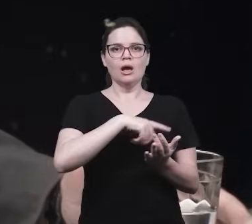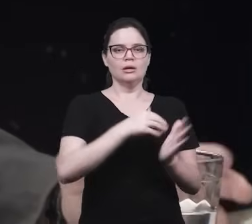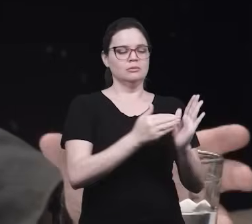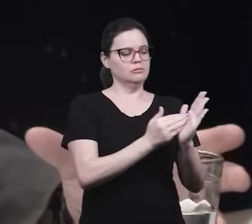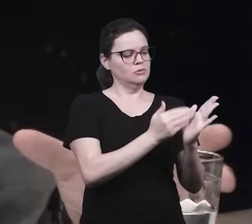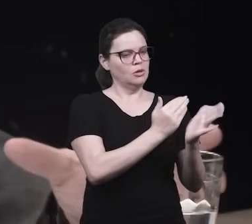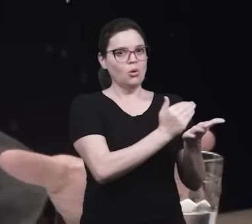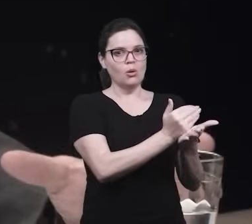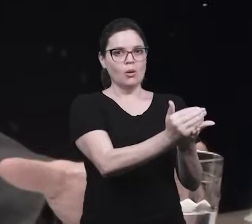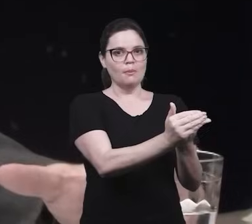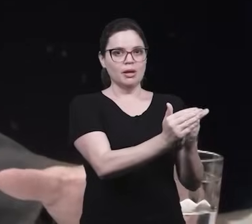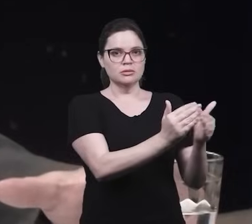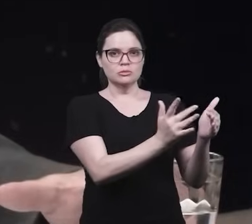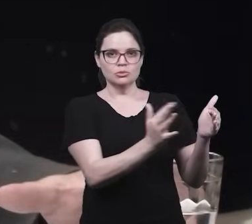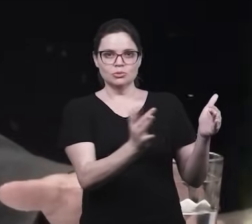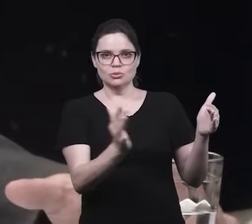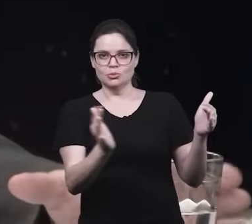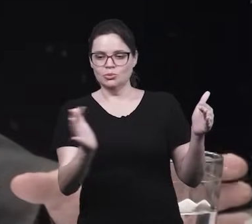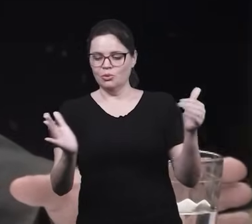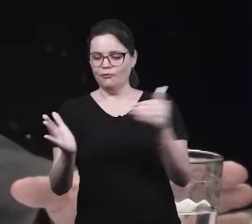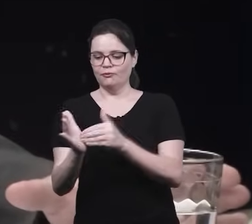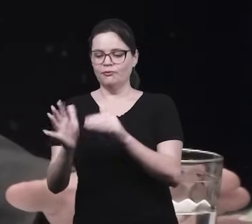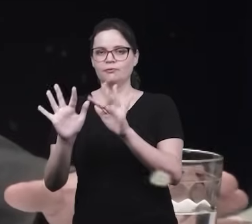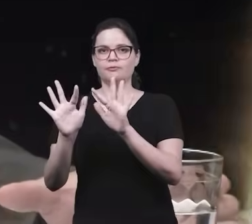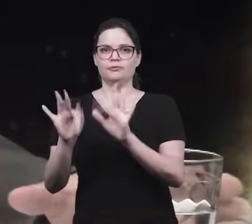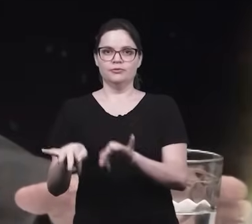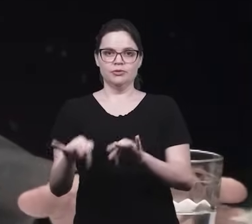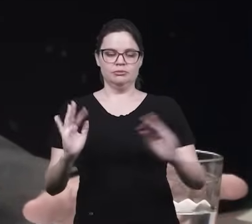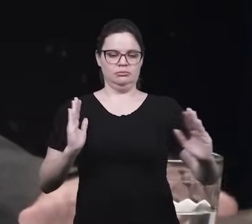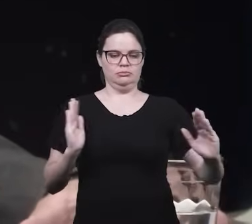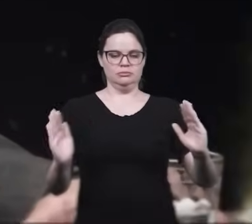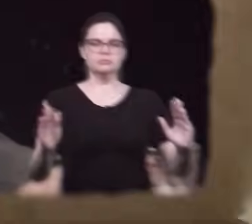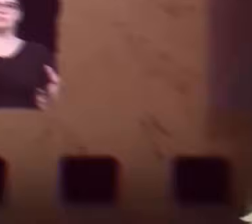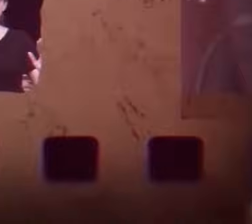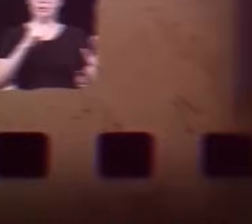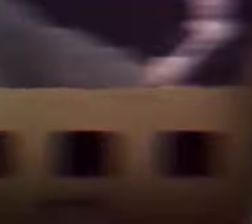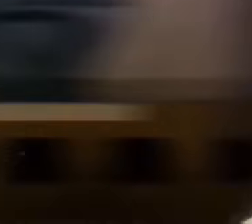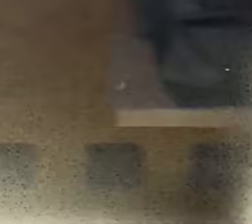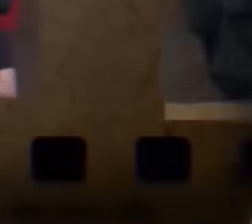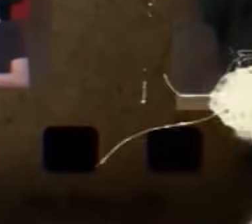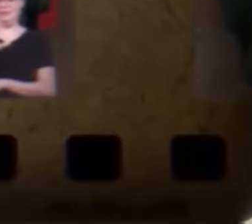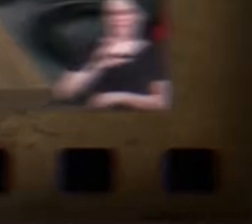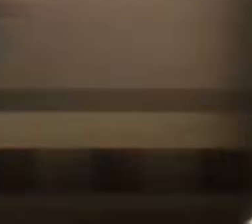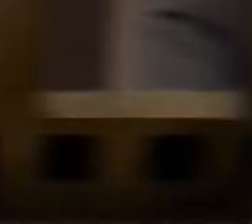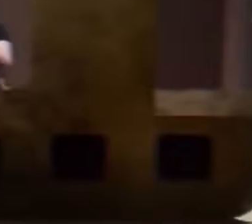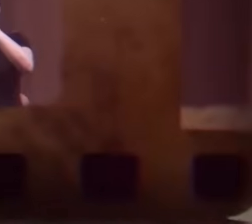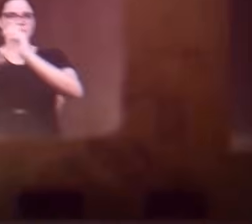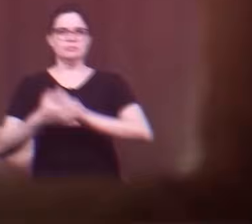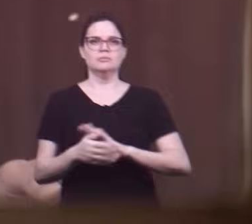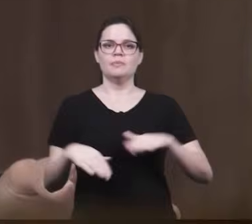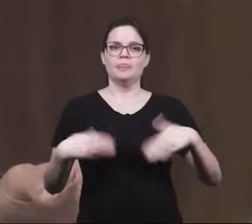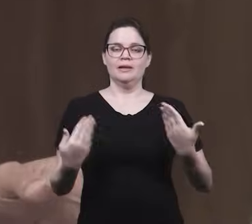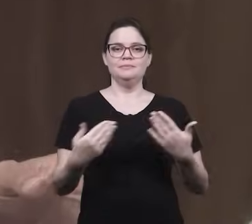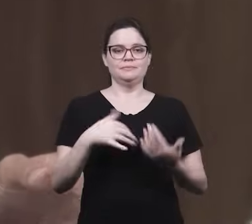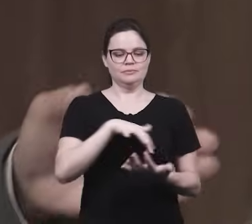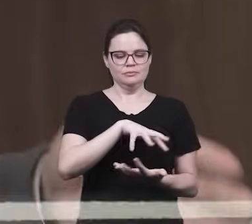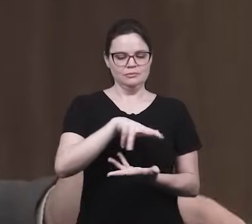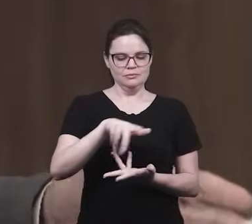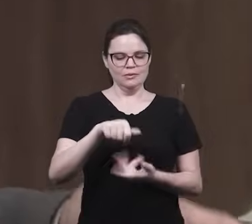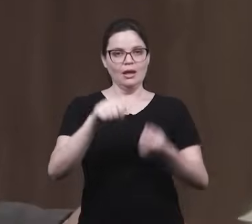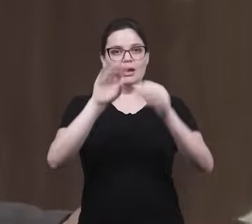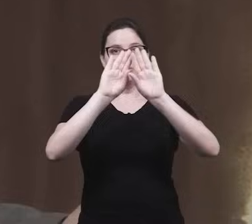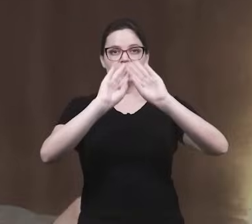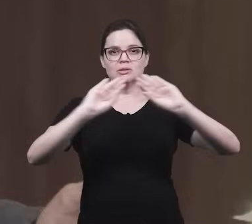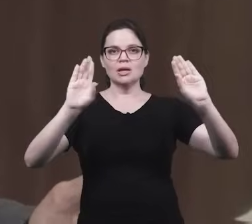fim dentro desse universo criado por Deus, que é da obra criadora, universo criador. Os céus, a terra, como